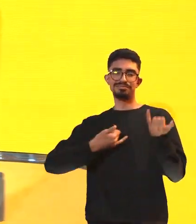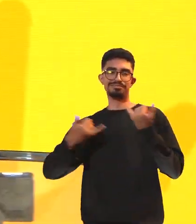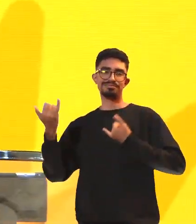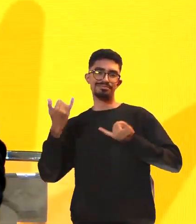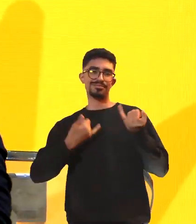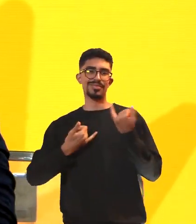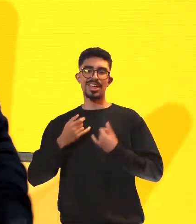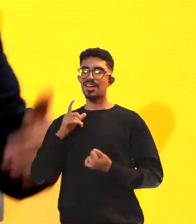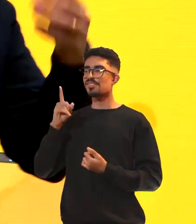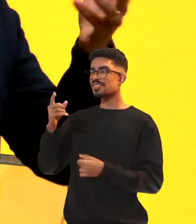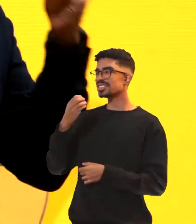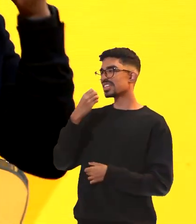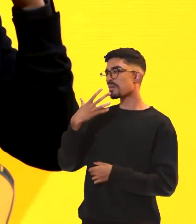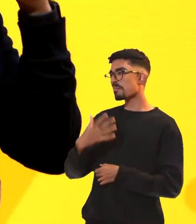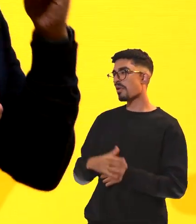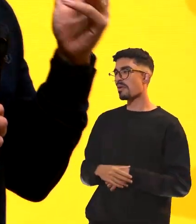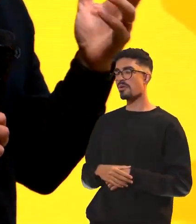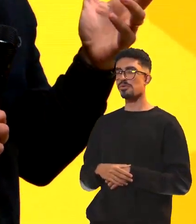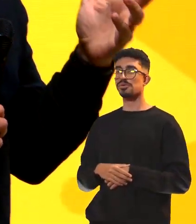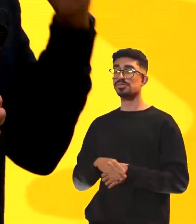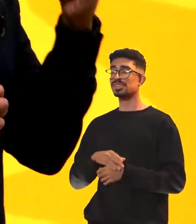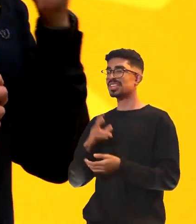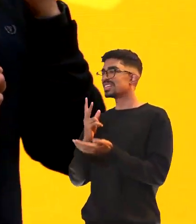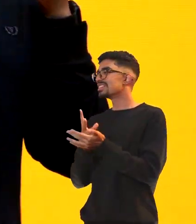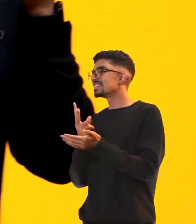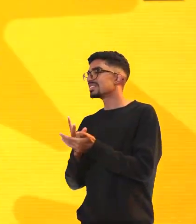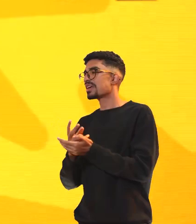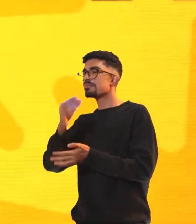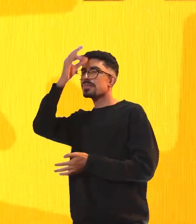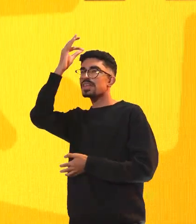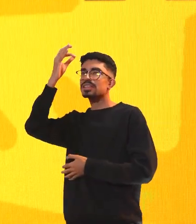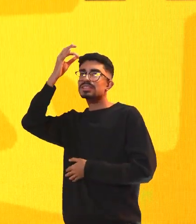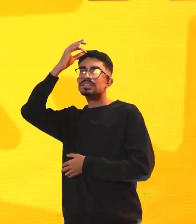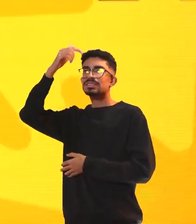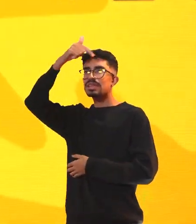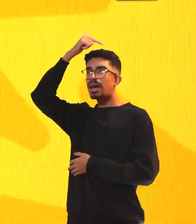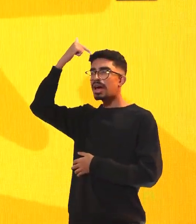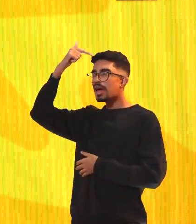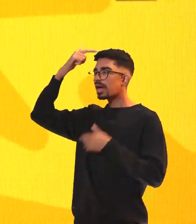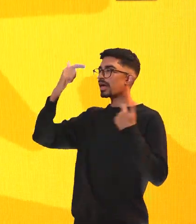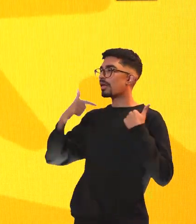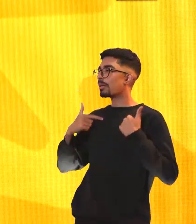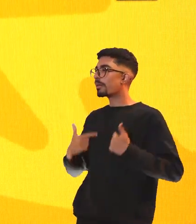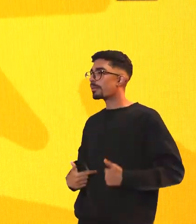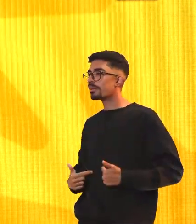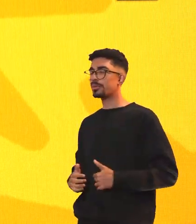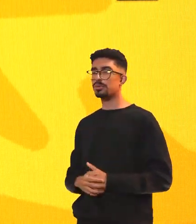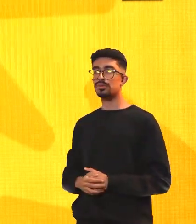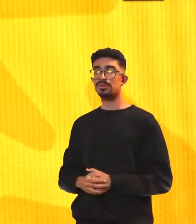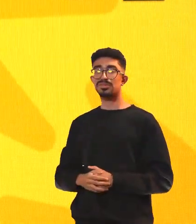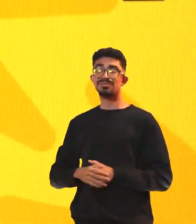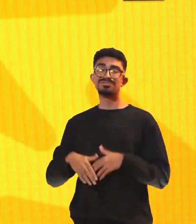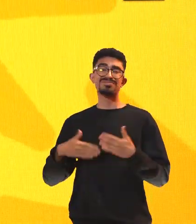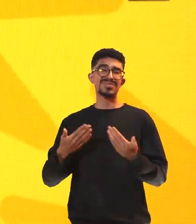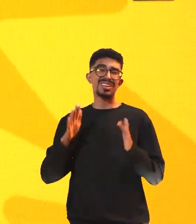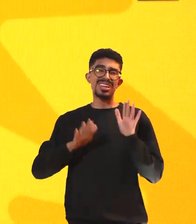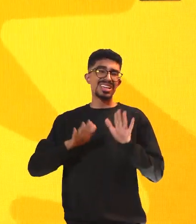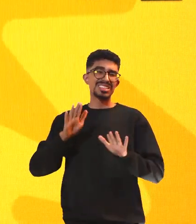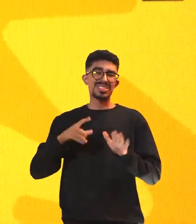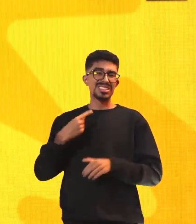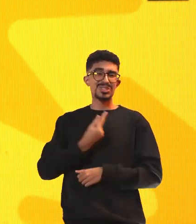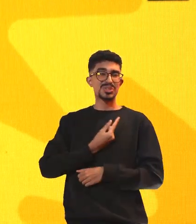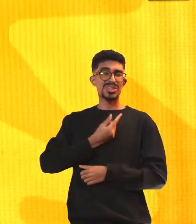graça, porque ela é muito certinha, quer seguir as regras, que pouco a pouco parece que a gente vai acreditando que ser santo é sem graça.